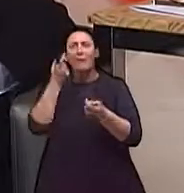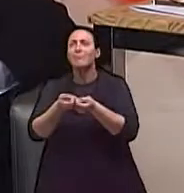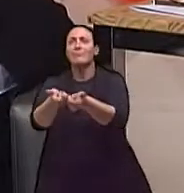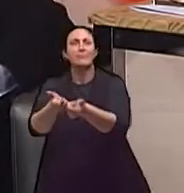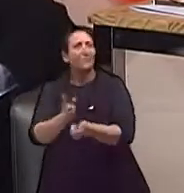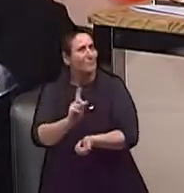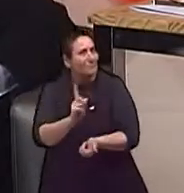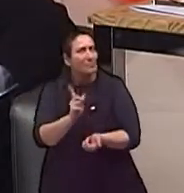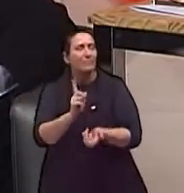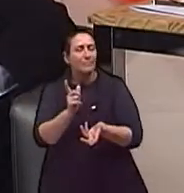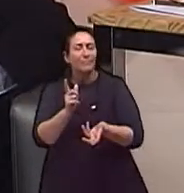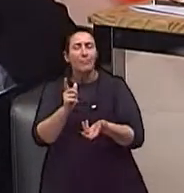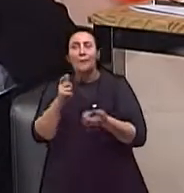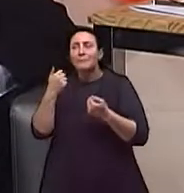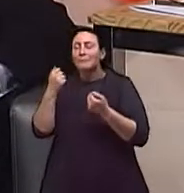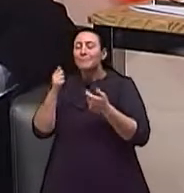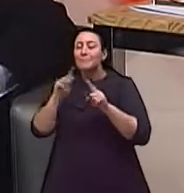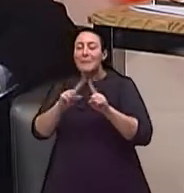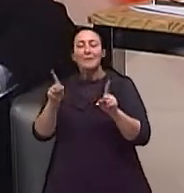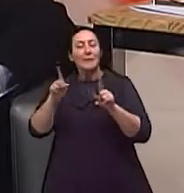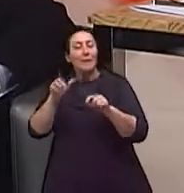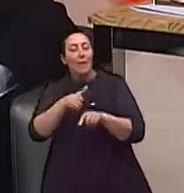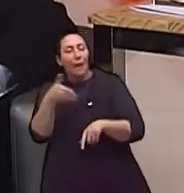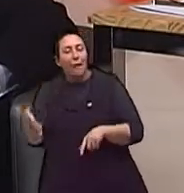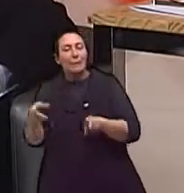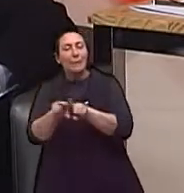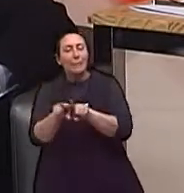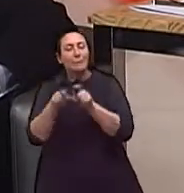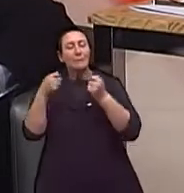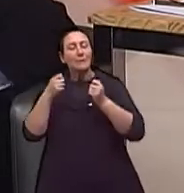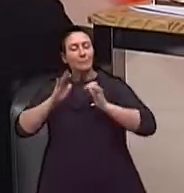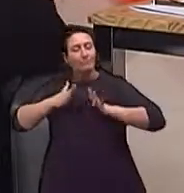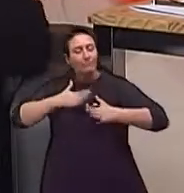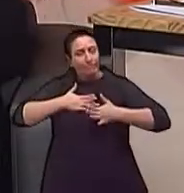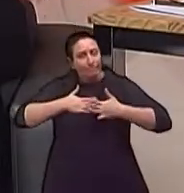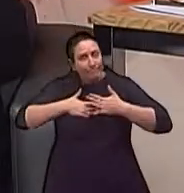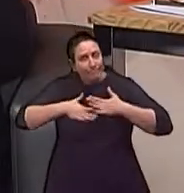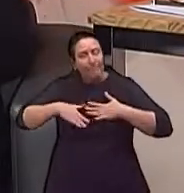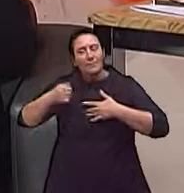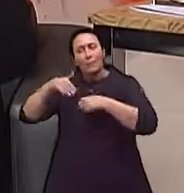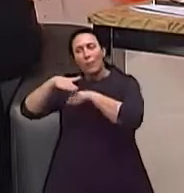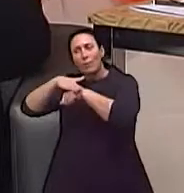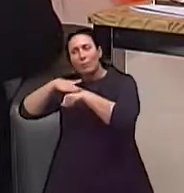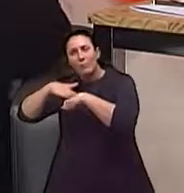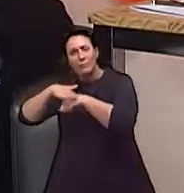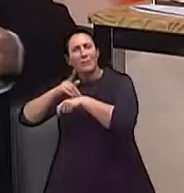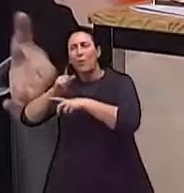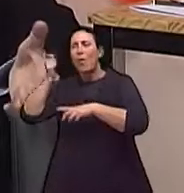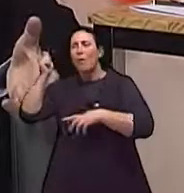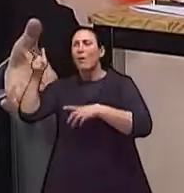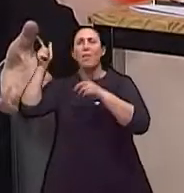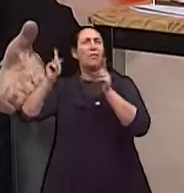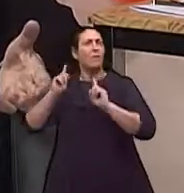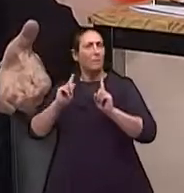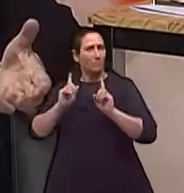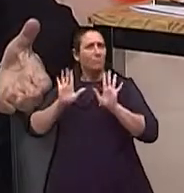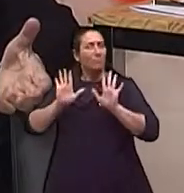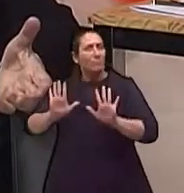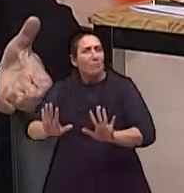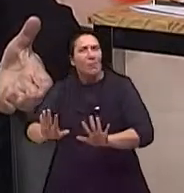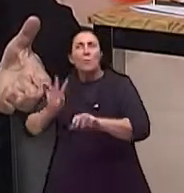não ofenda Não despreze e as capacidades do Idoso não o maltrate mas ao mesmo tempo o